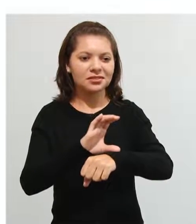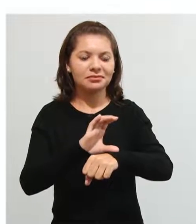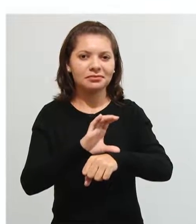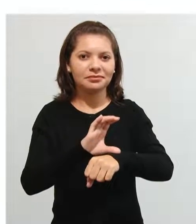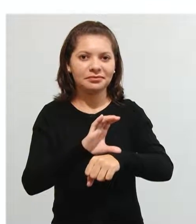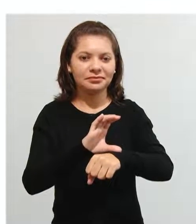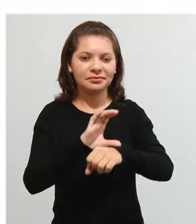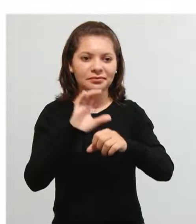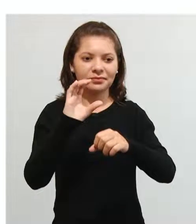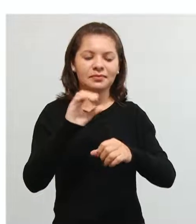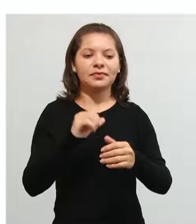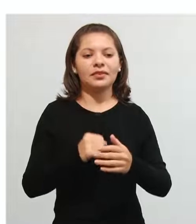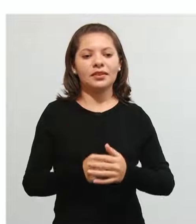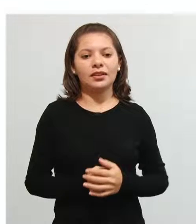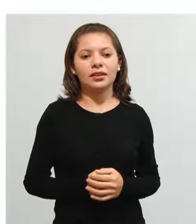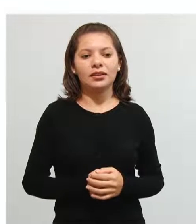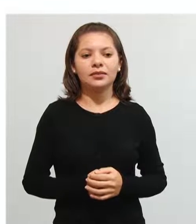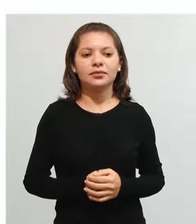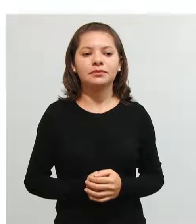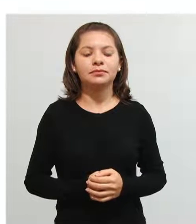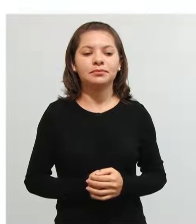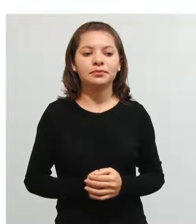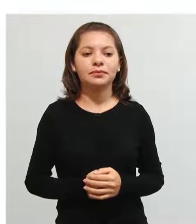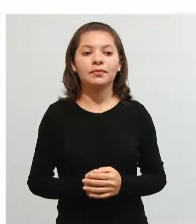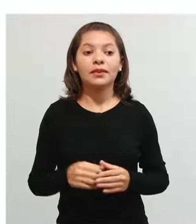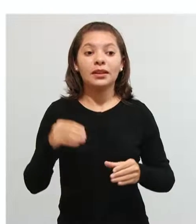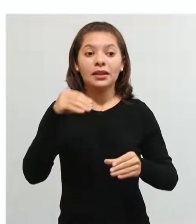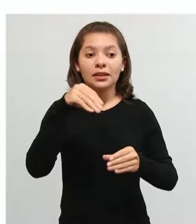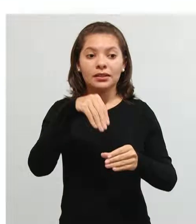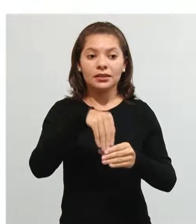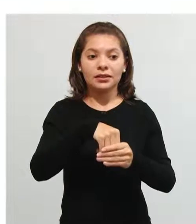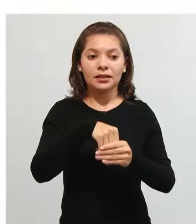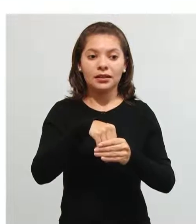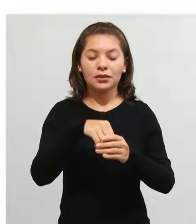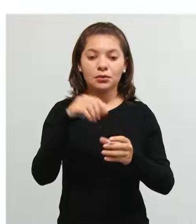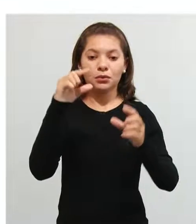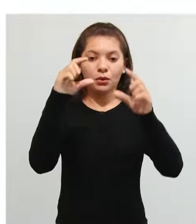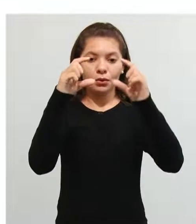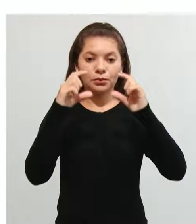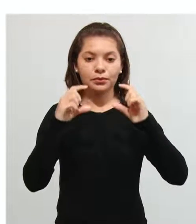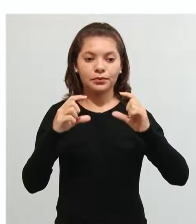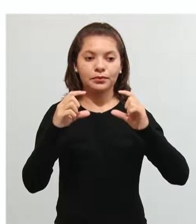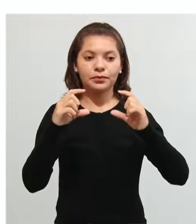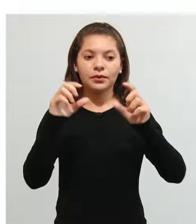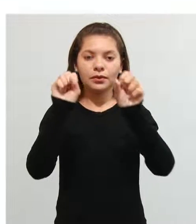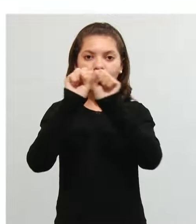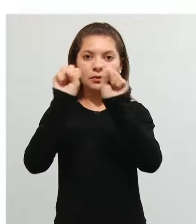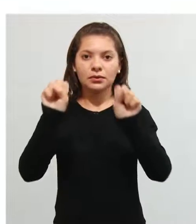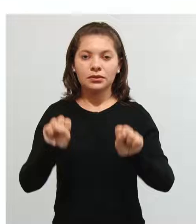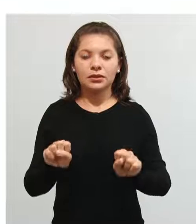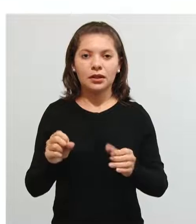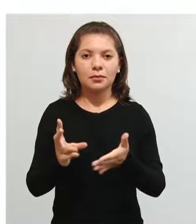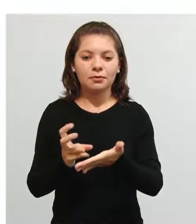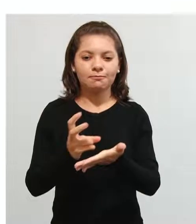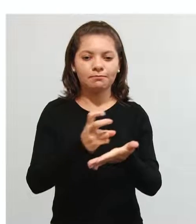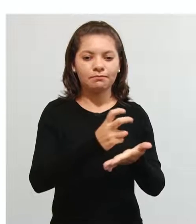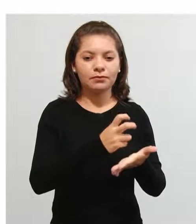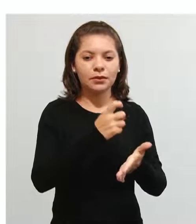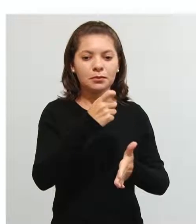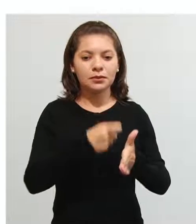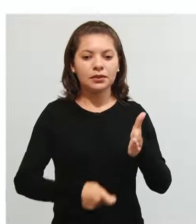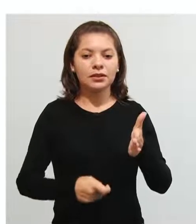né? Dentro da nossa Constituição Federal, nós temos o Sistema Tributário Nacional, que vai estar iniciando lá no